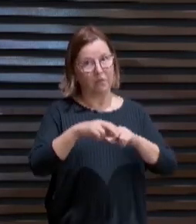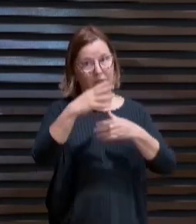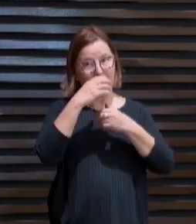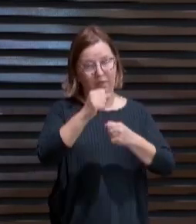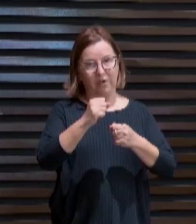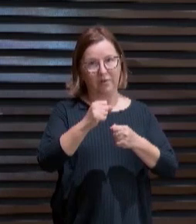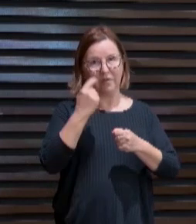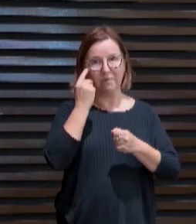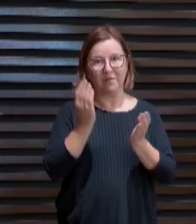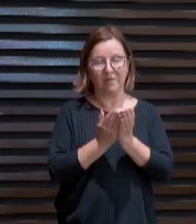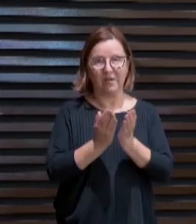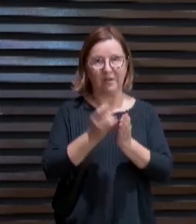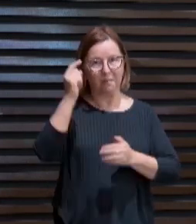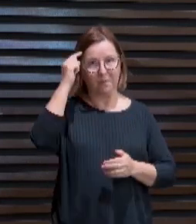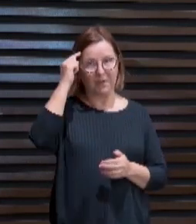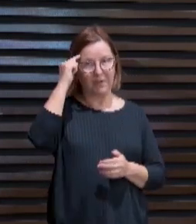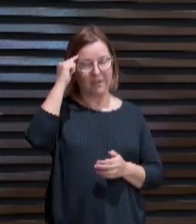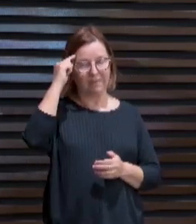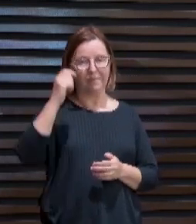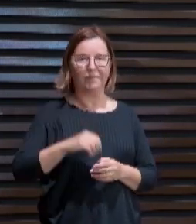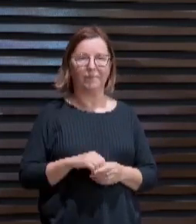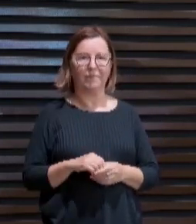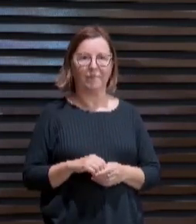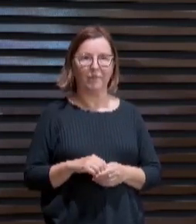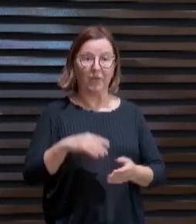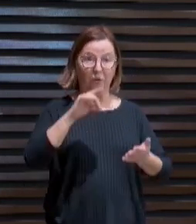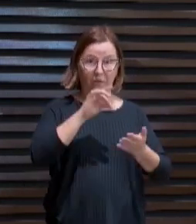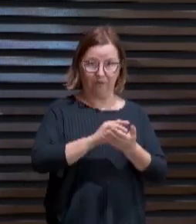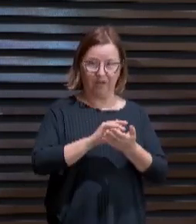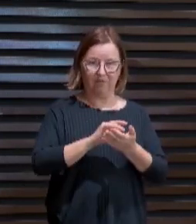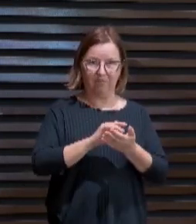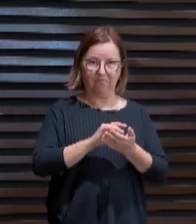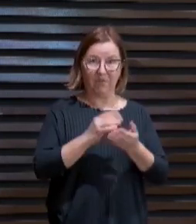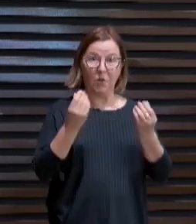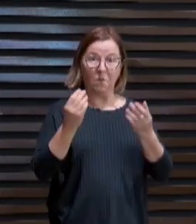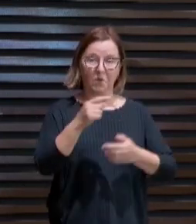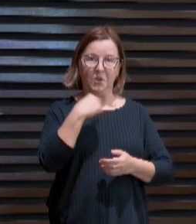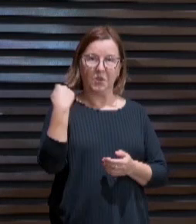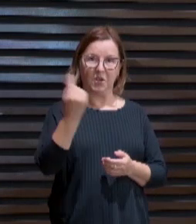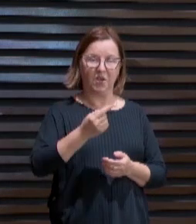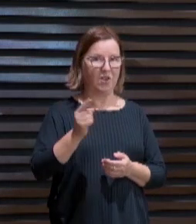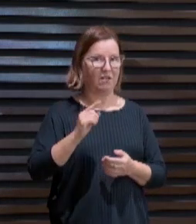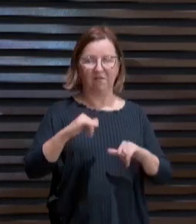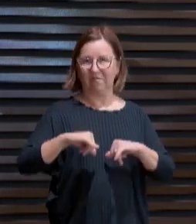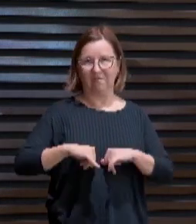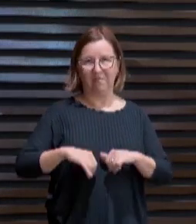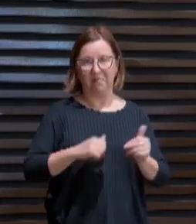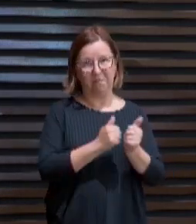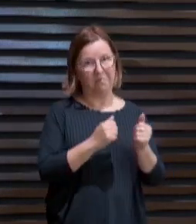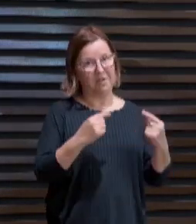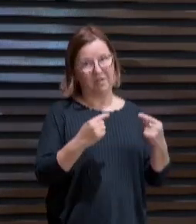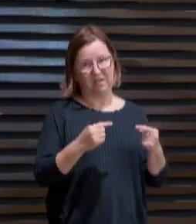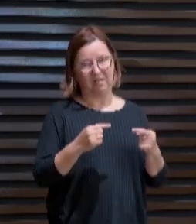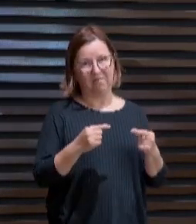caminhada. O fato de que muitos de nós não sofremos certamente indica que estamos fazendo concessões demais